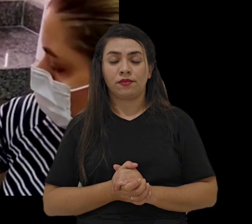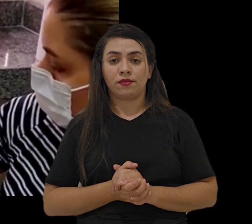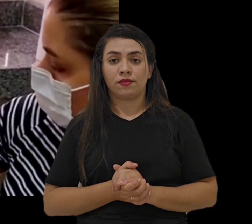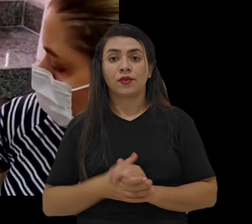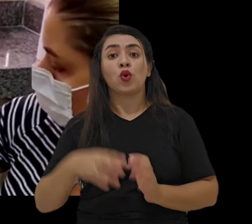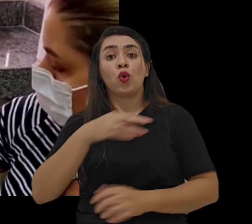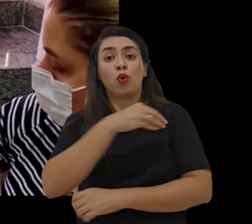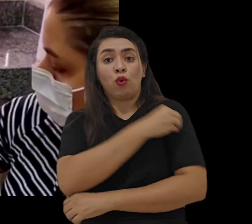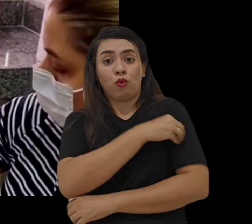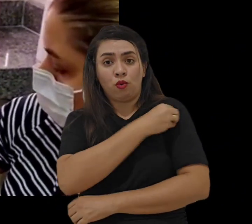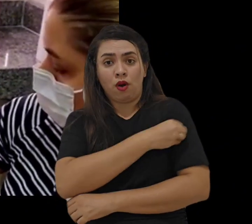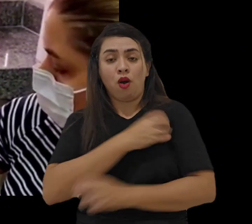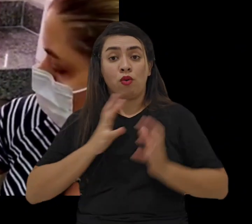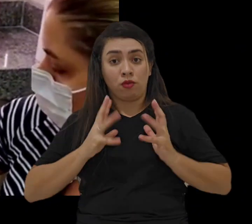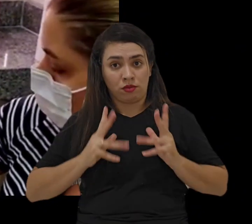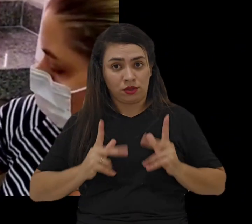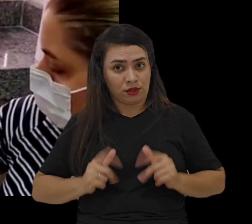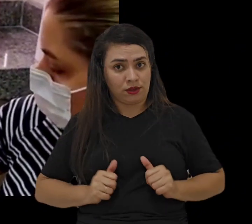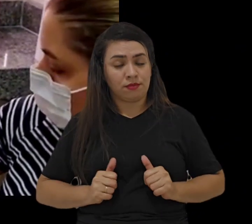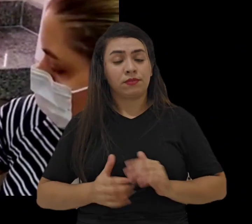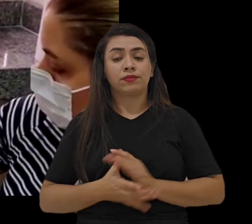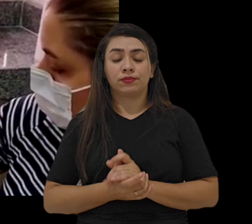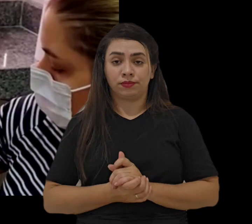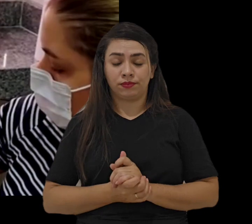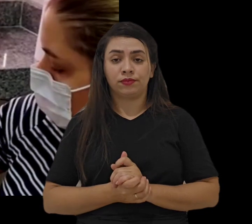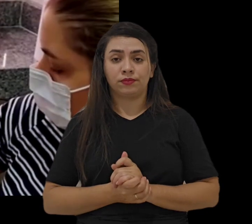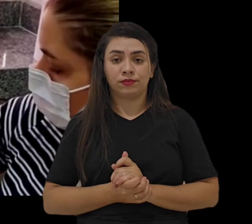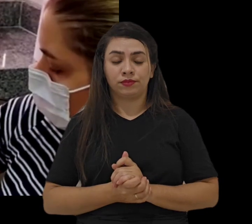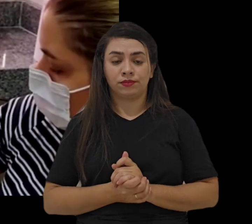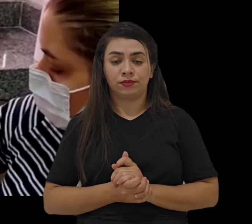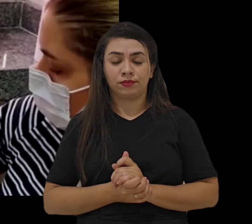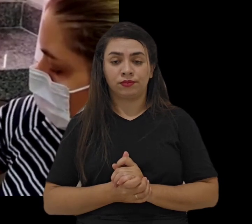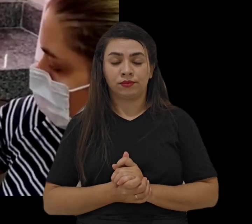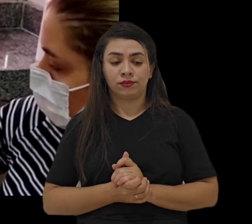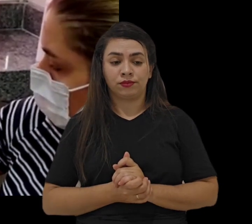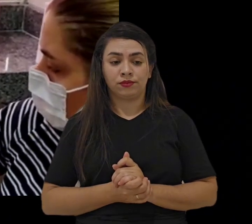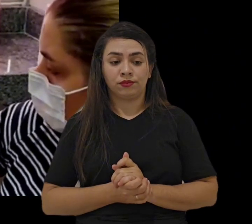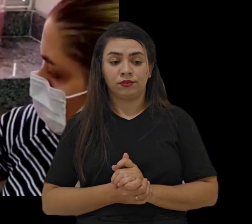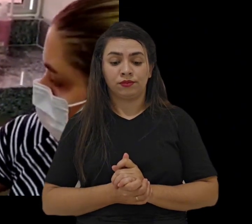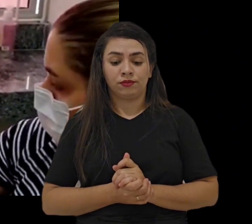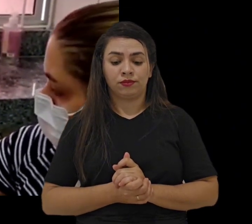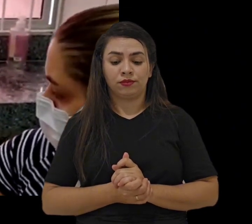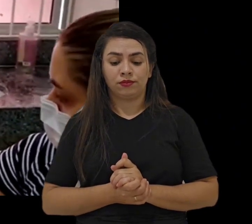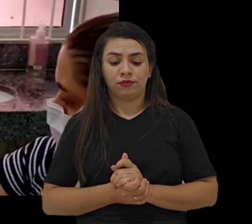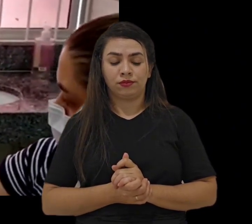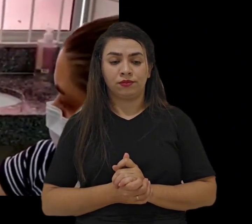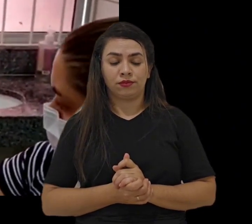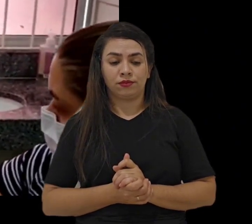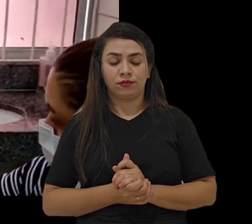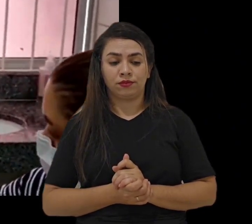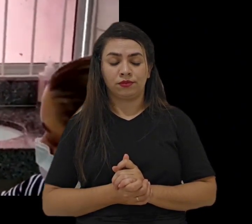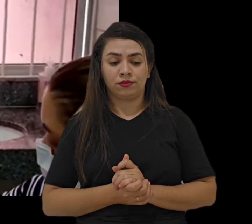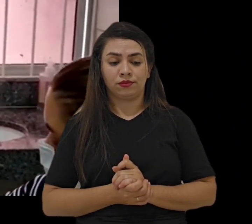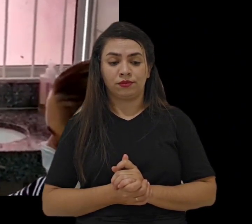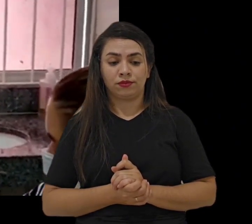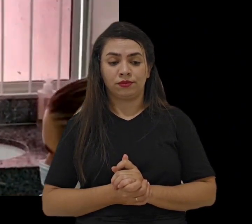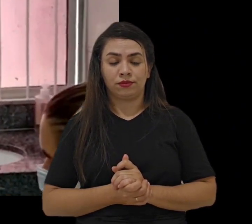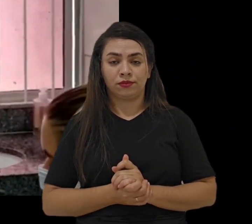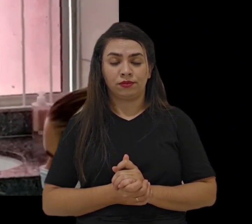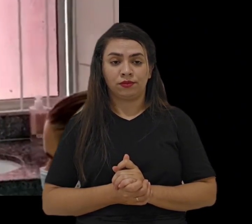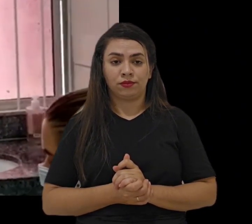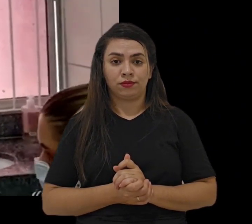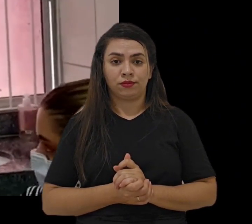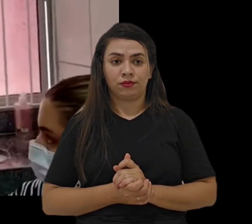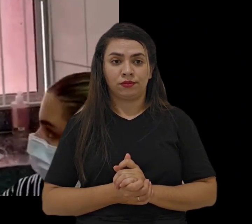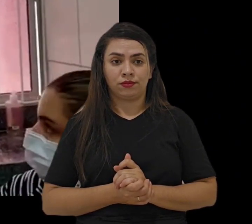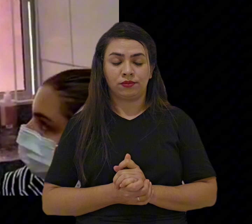do centro para a extremidade. Das duas maneiras estão corretas. Limpei, eu posso colocar o dedo de novo?